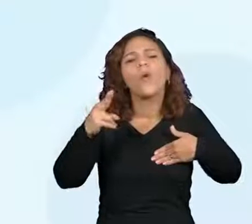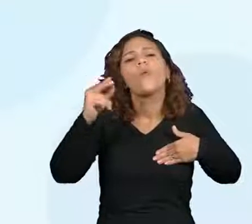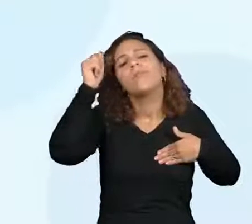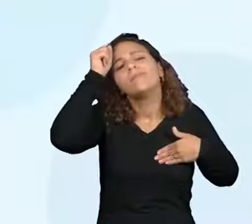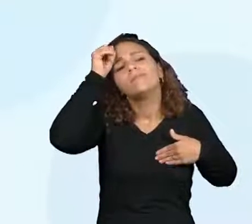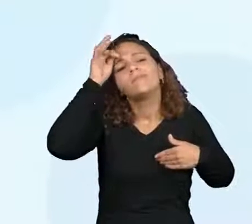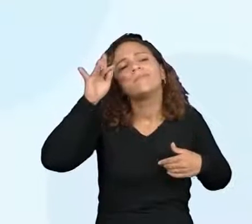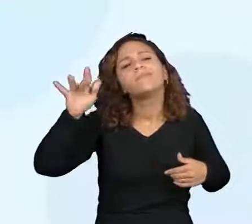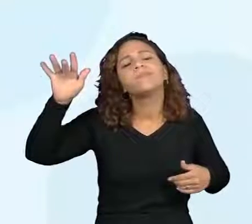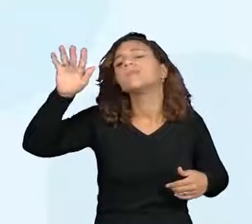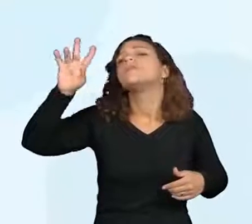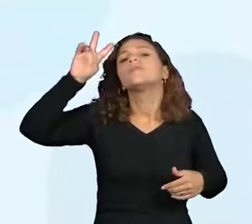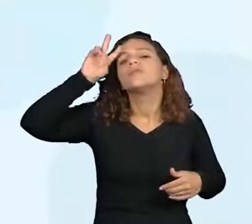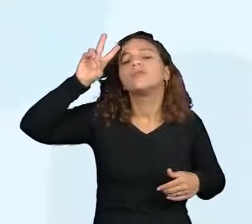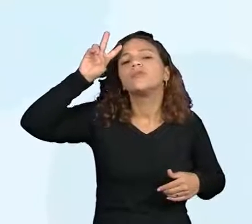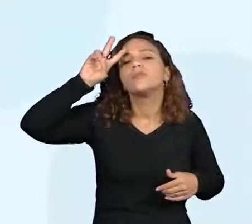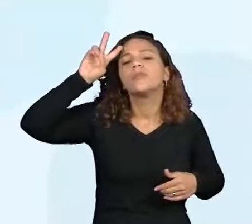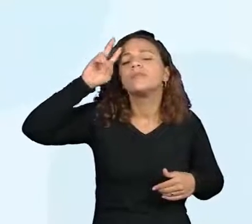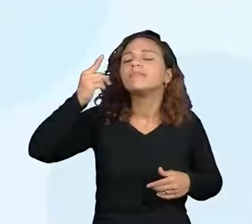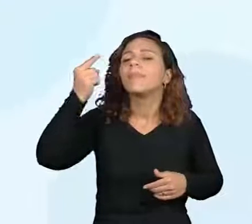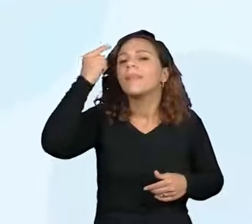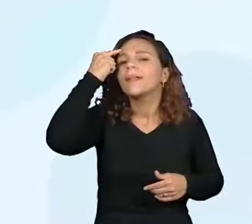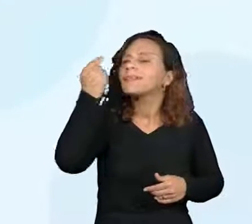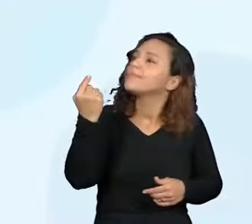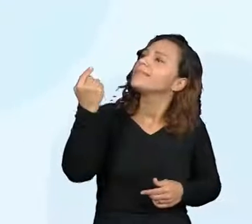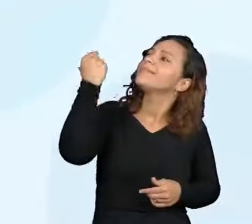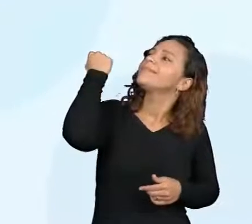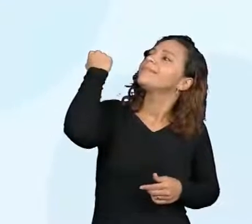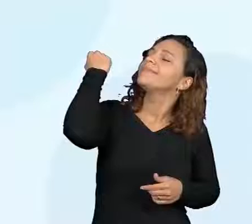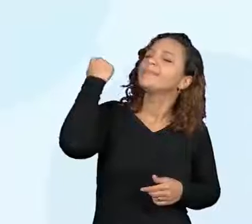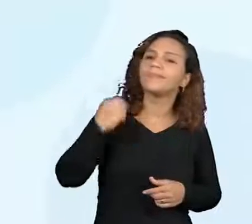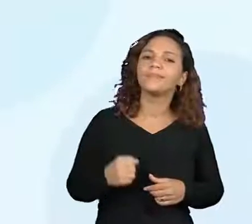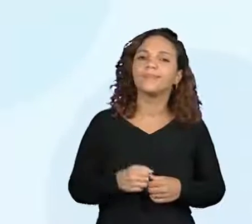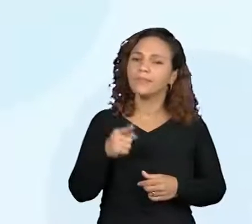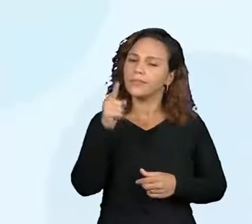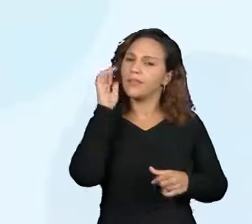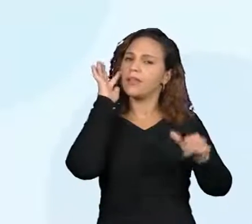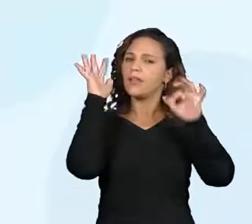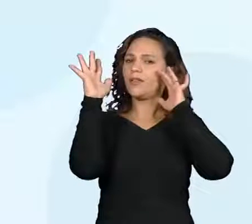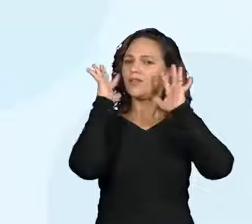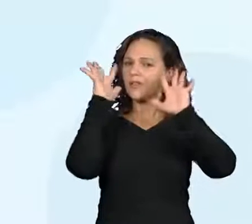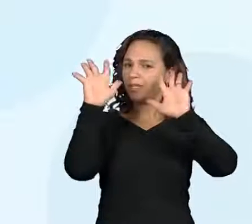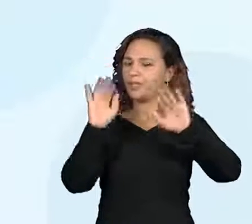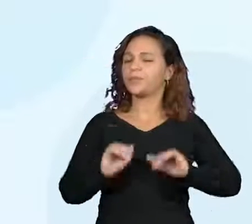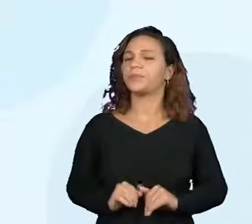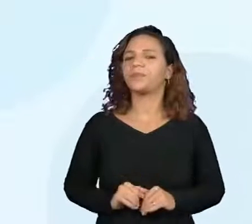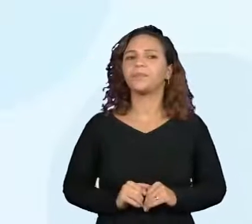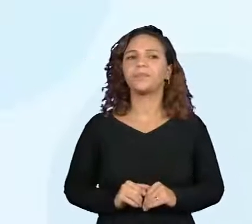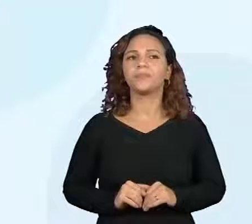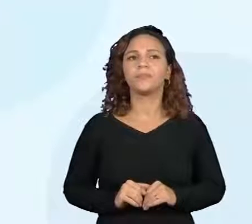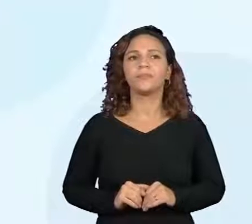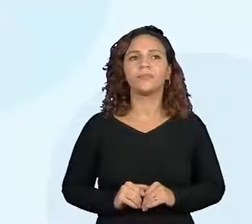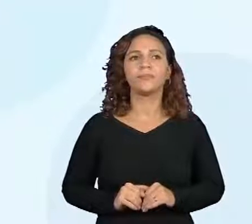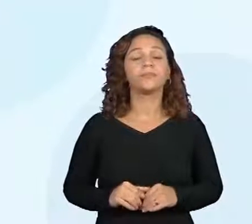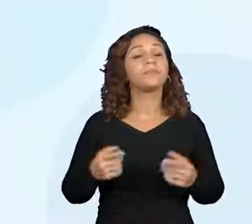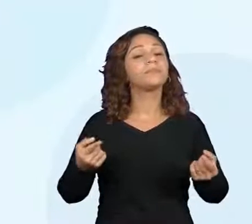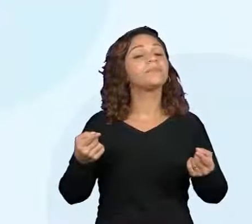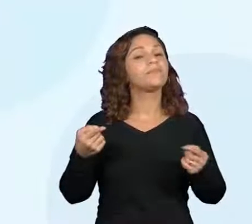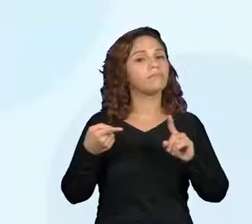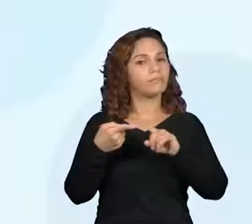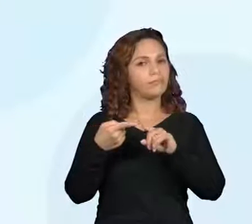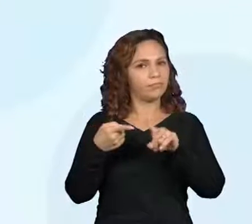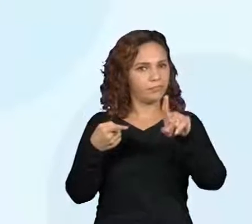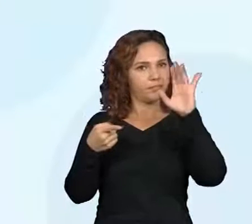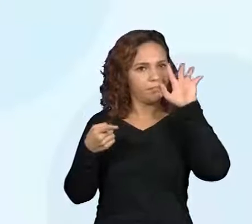personagem está olhando para as coisas do passado? Então, vai fazendo essa reflexão com a gente. Muito bem, pensa